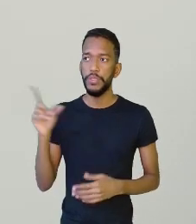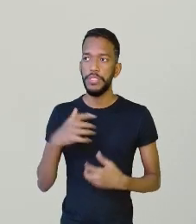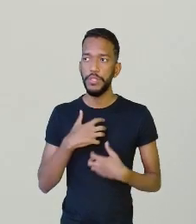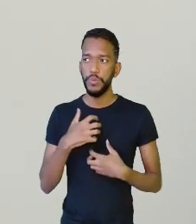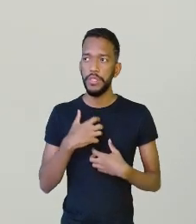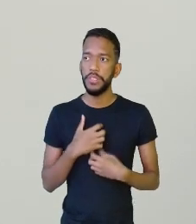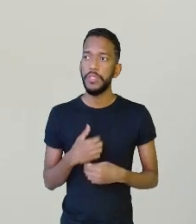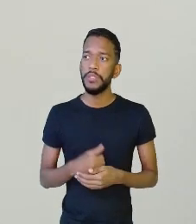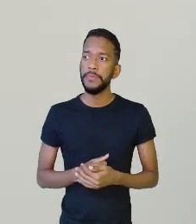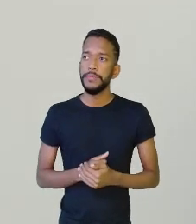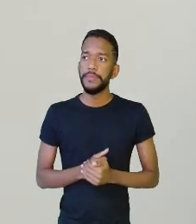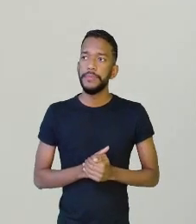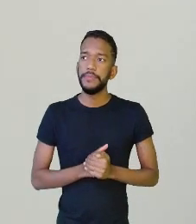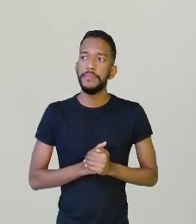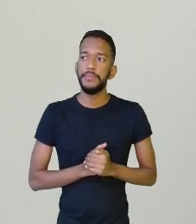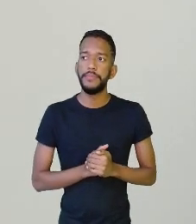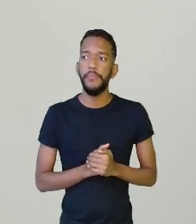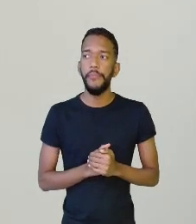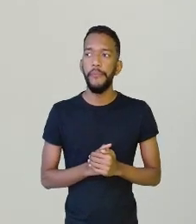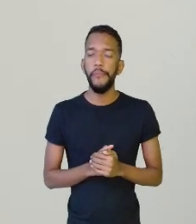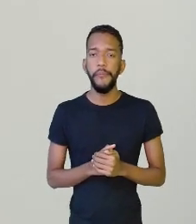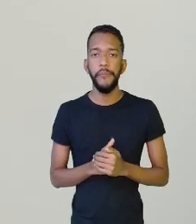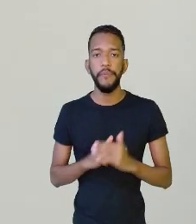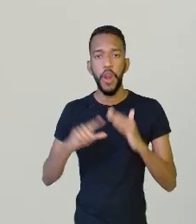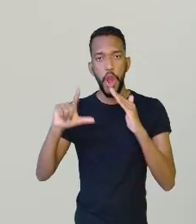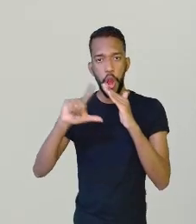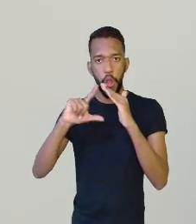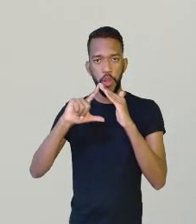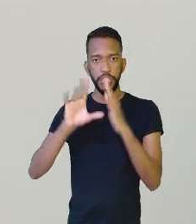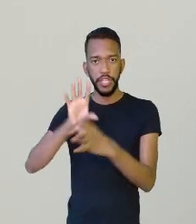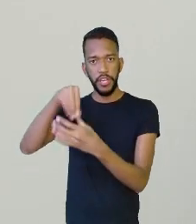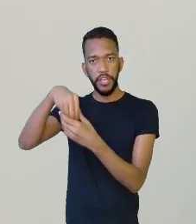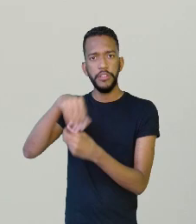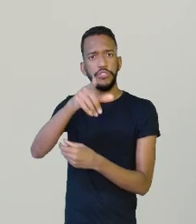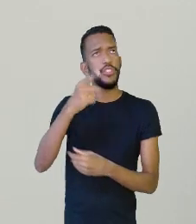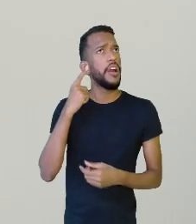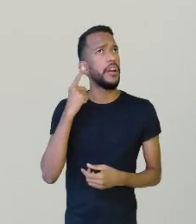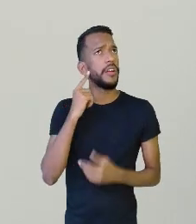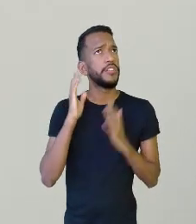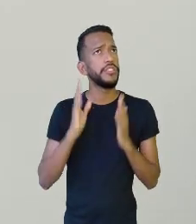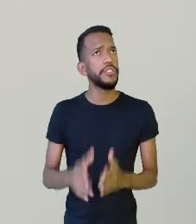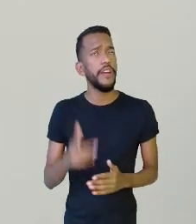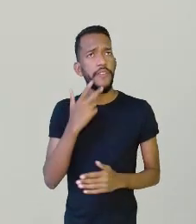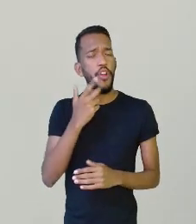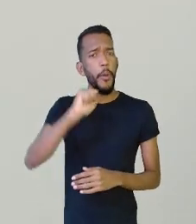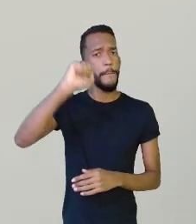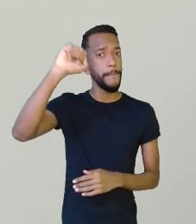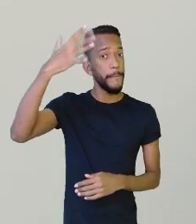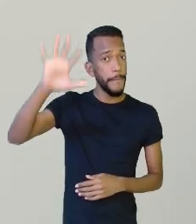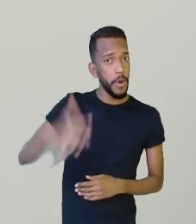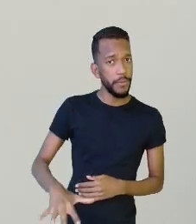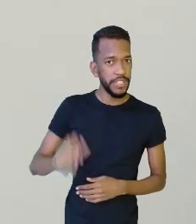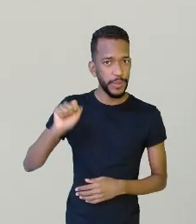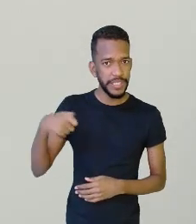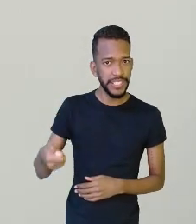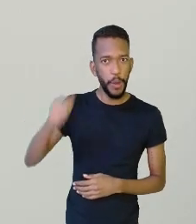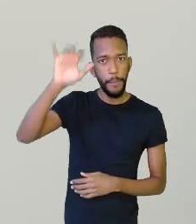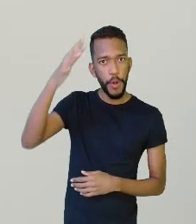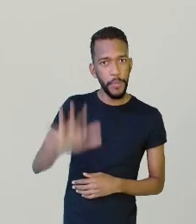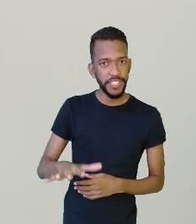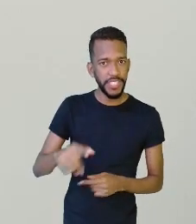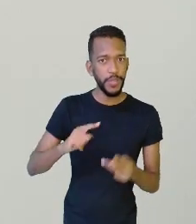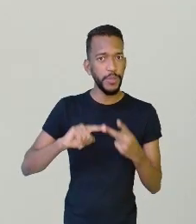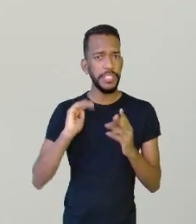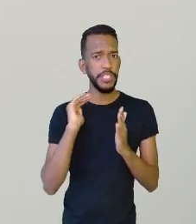situação. Em loja, você já ouviu a palavra promoção,